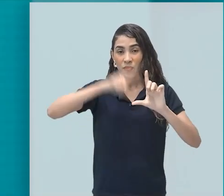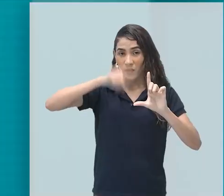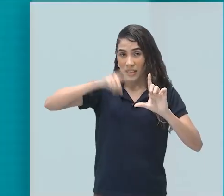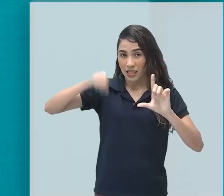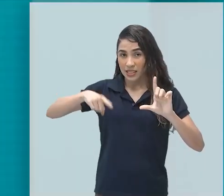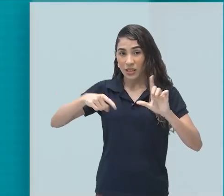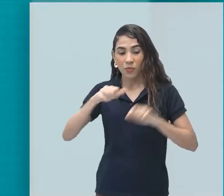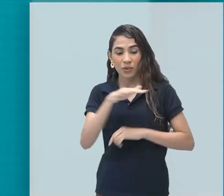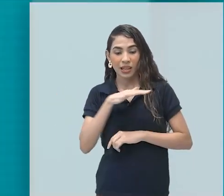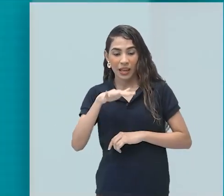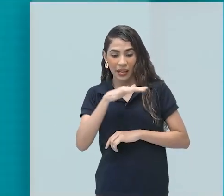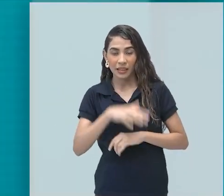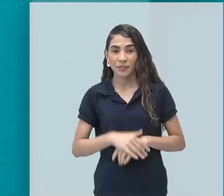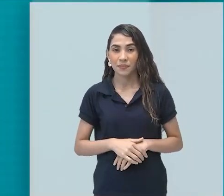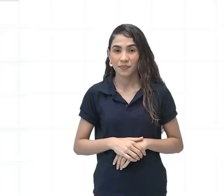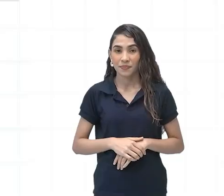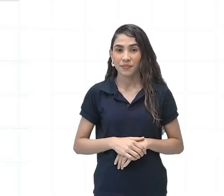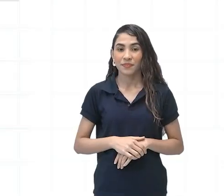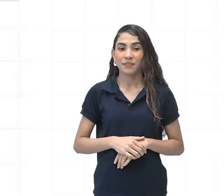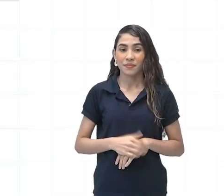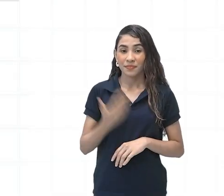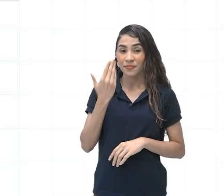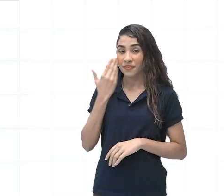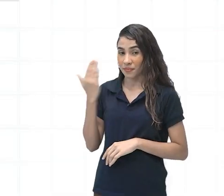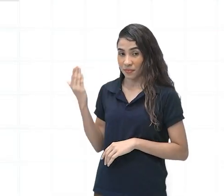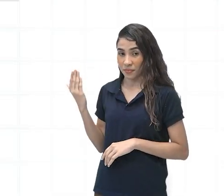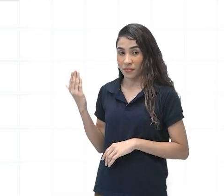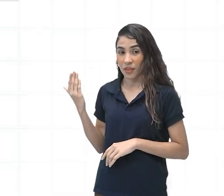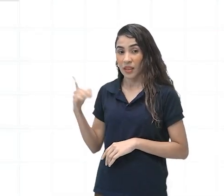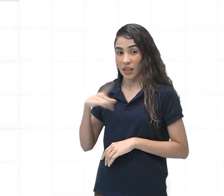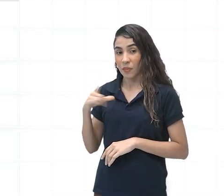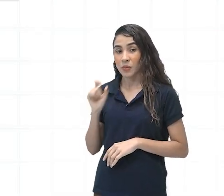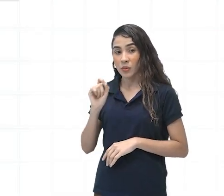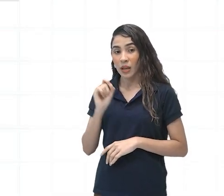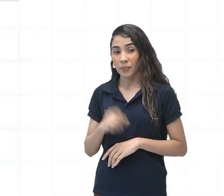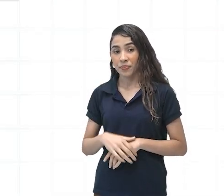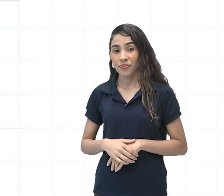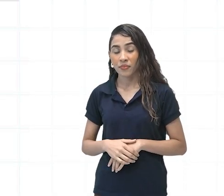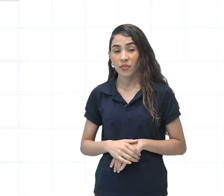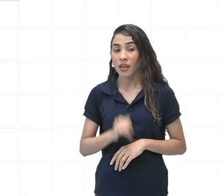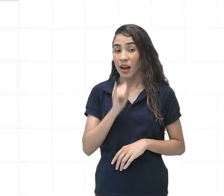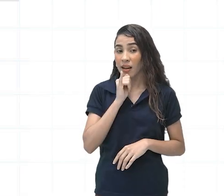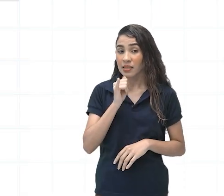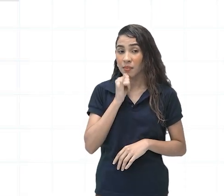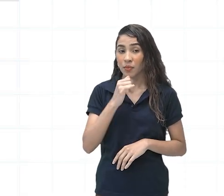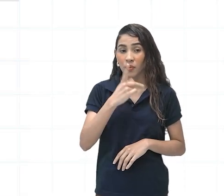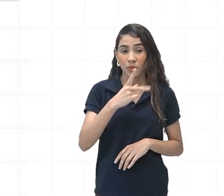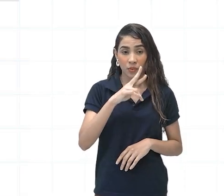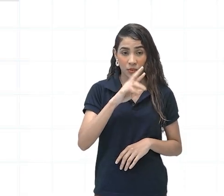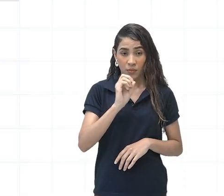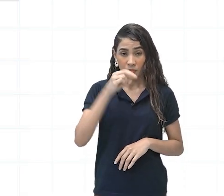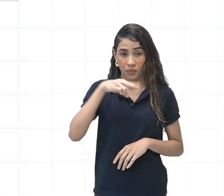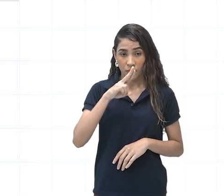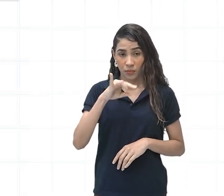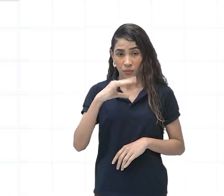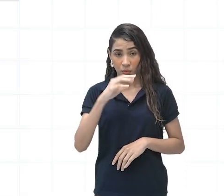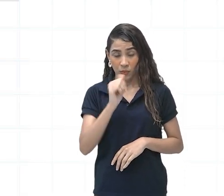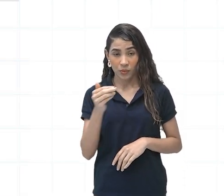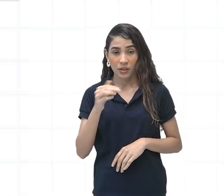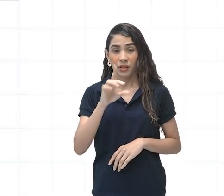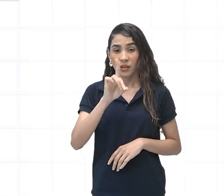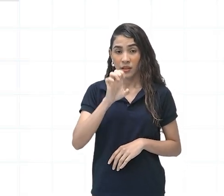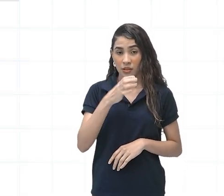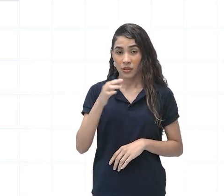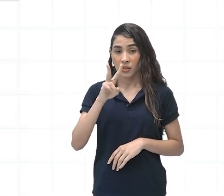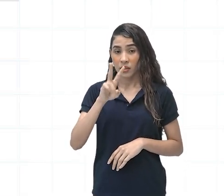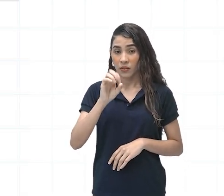variação regional. Na cartela, nós temos, então, por exemplo, o exemplo da pronúncia de vogais,